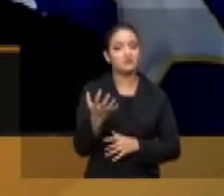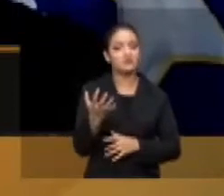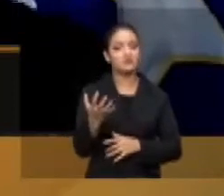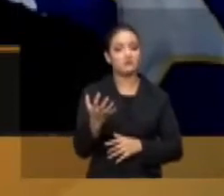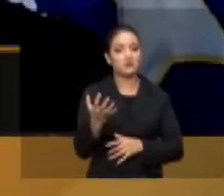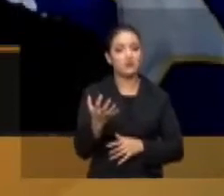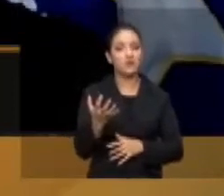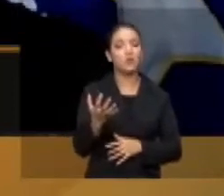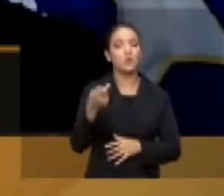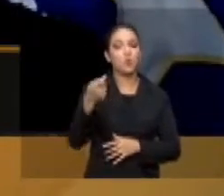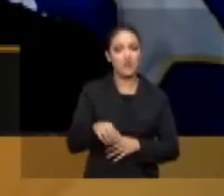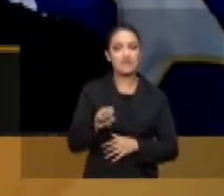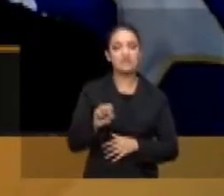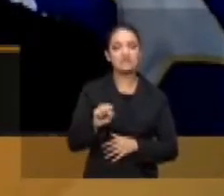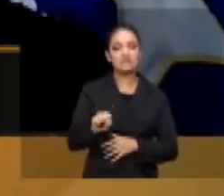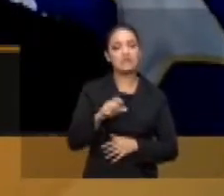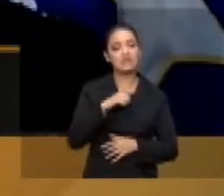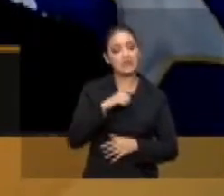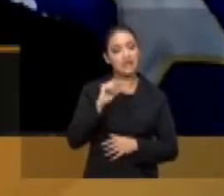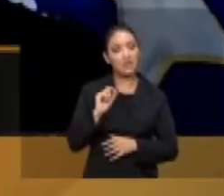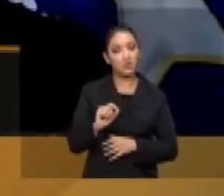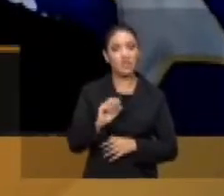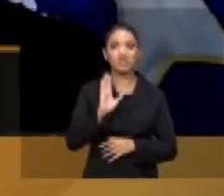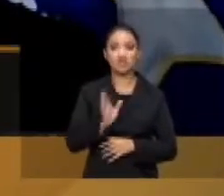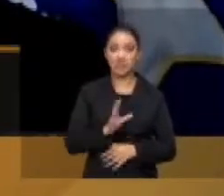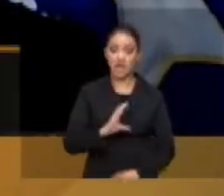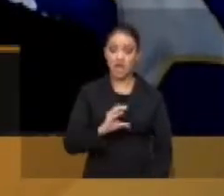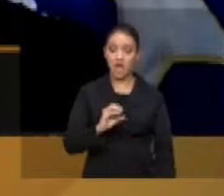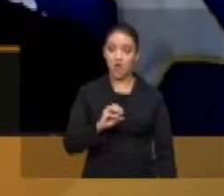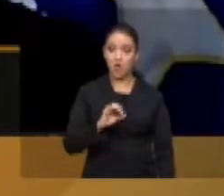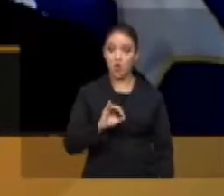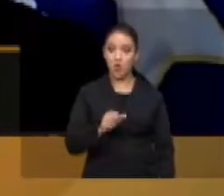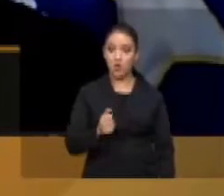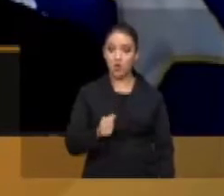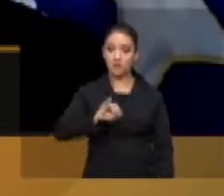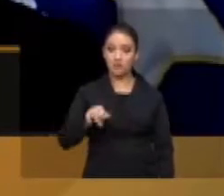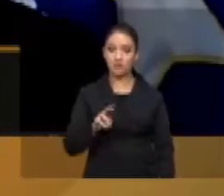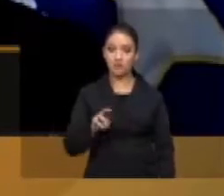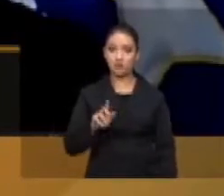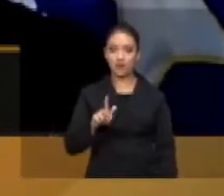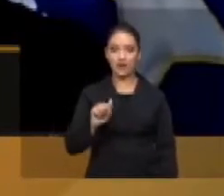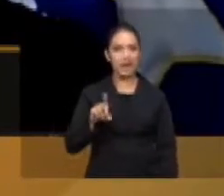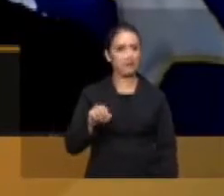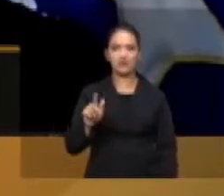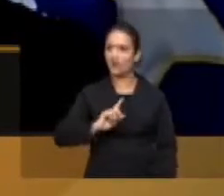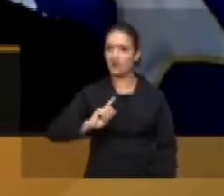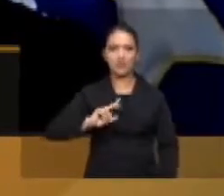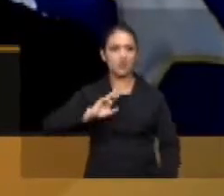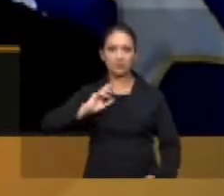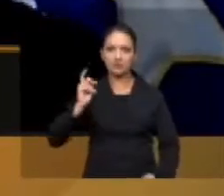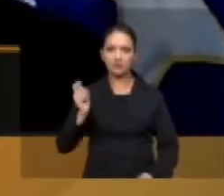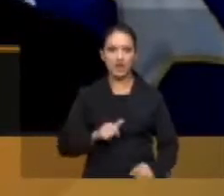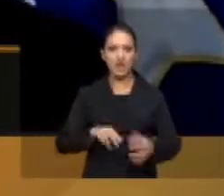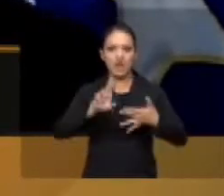essa sentença tem natureza de coisa julgada formal. E eu faço pedido de vênia aos eminentes